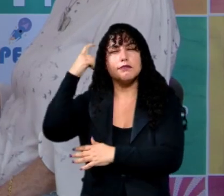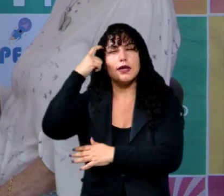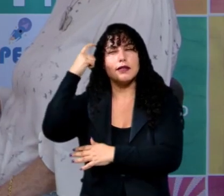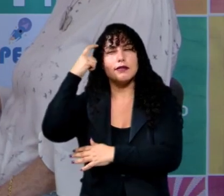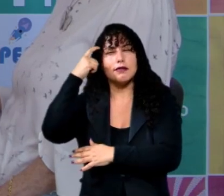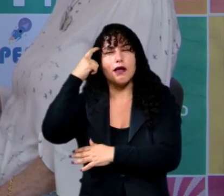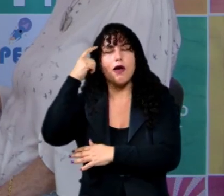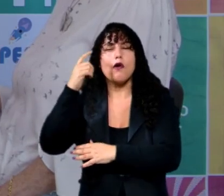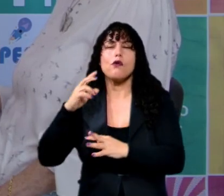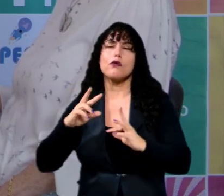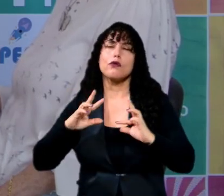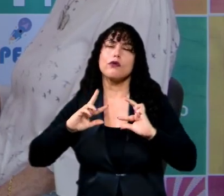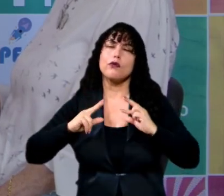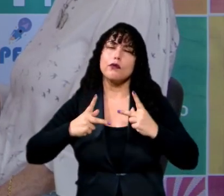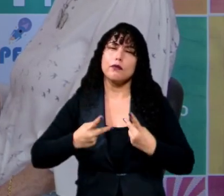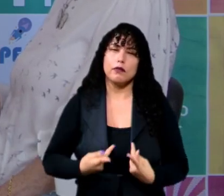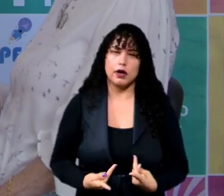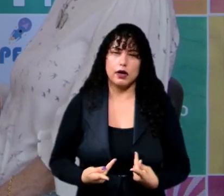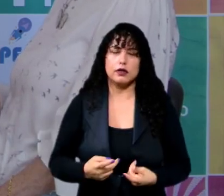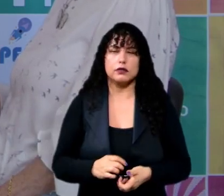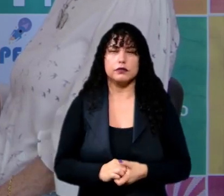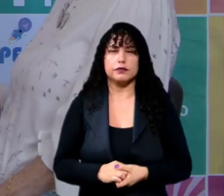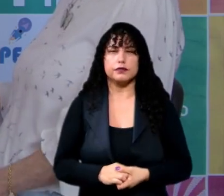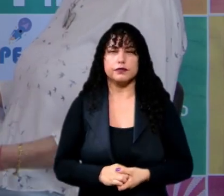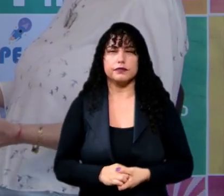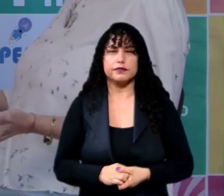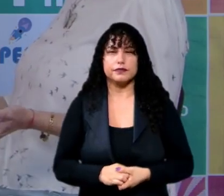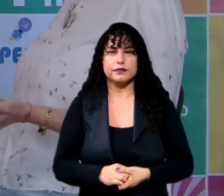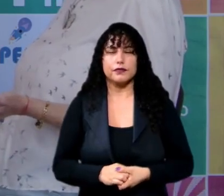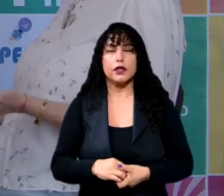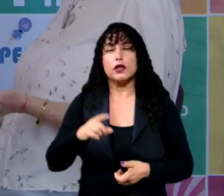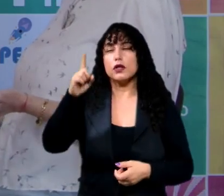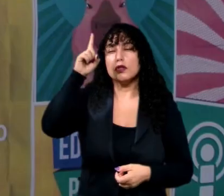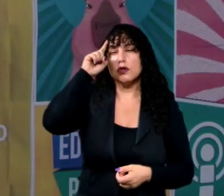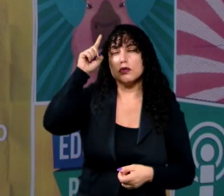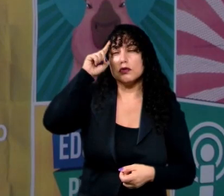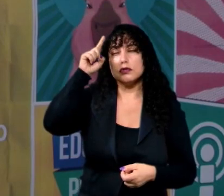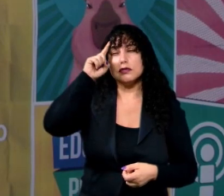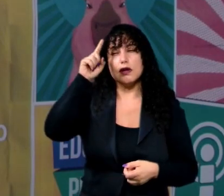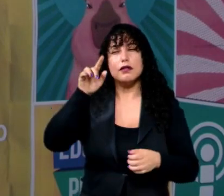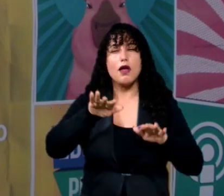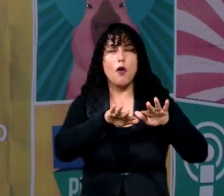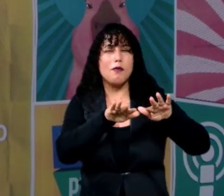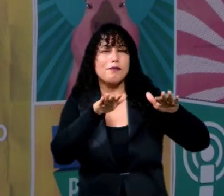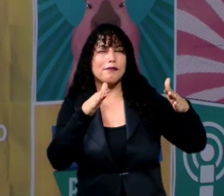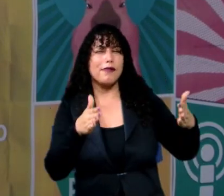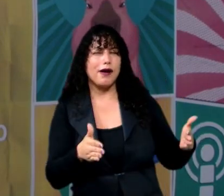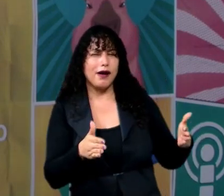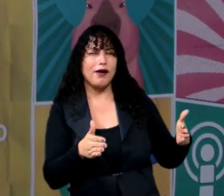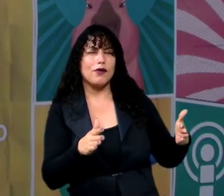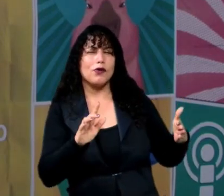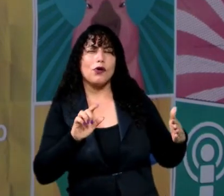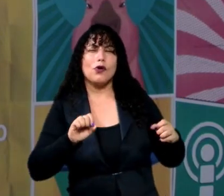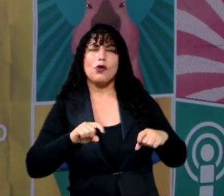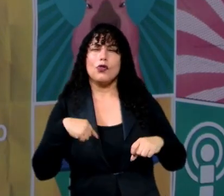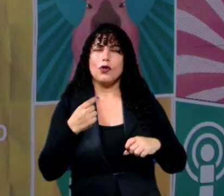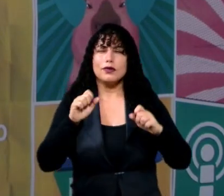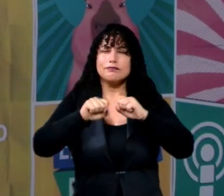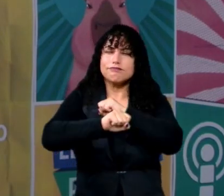como seres humanos. E o cotidiano é o palco, né? A gente